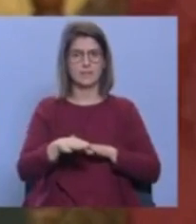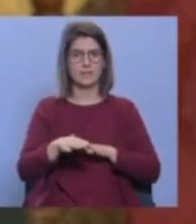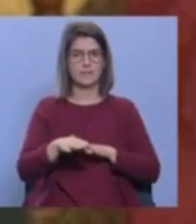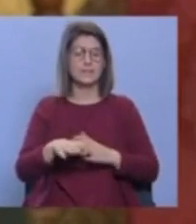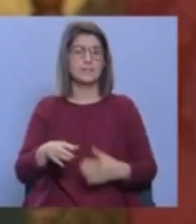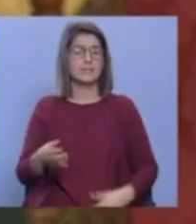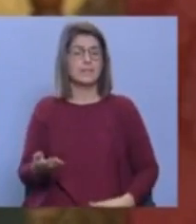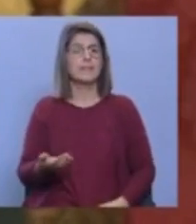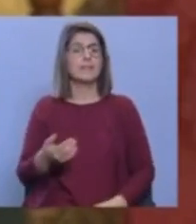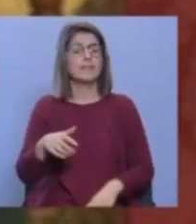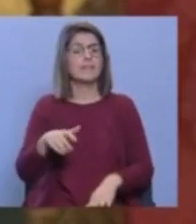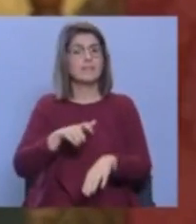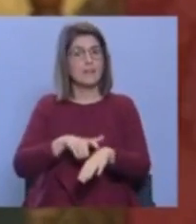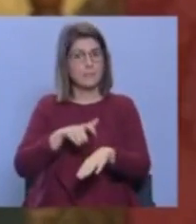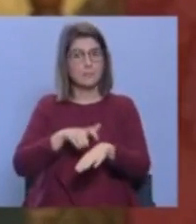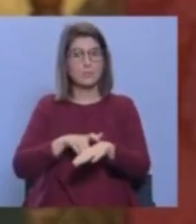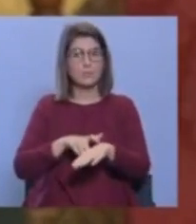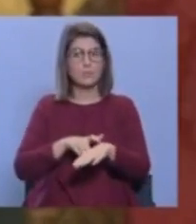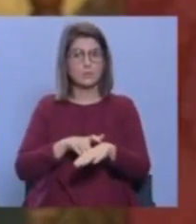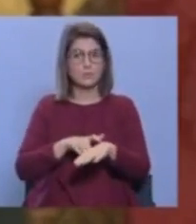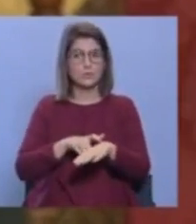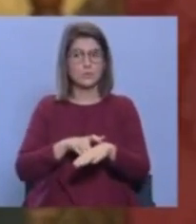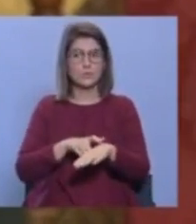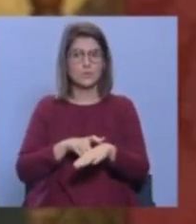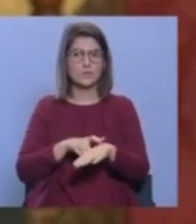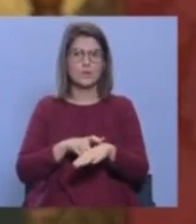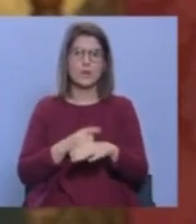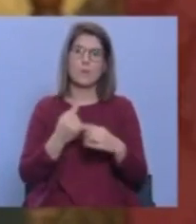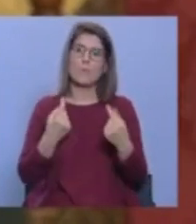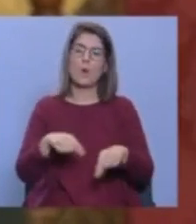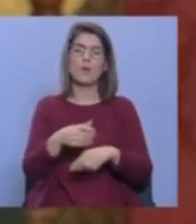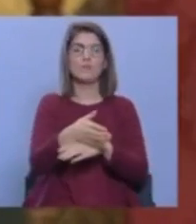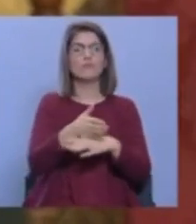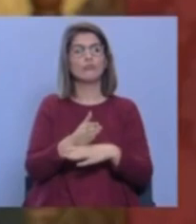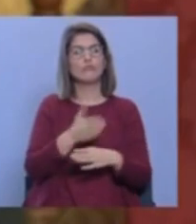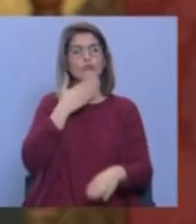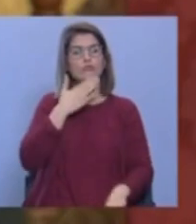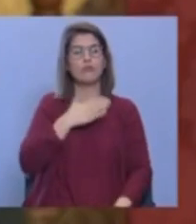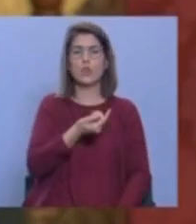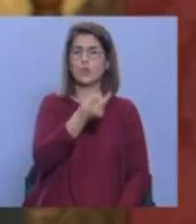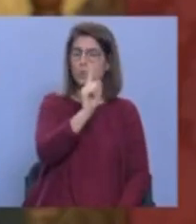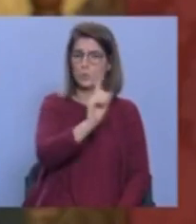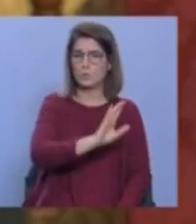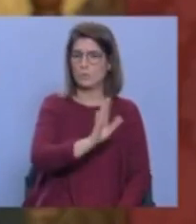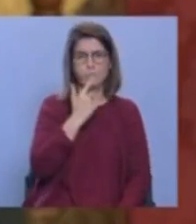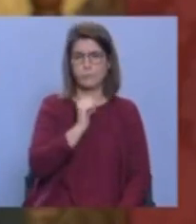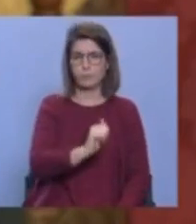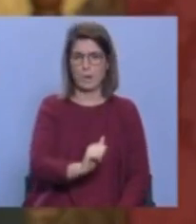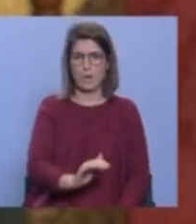e um tempo que não nos deixa ficar apenas e só pela metade.